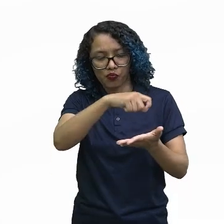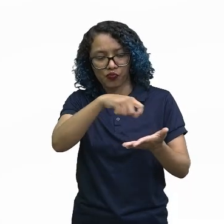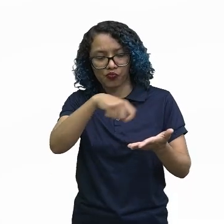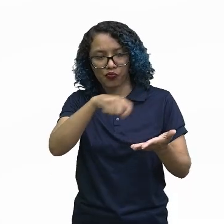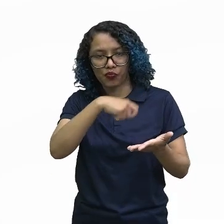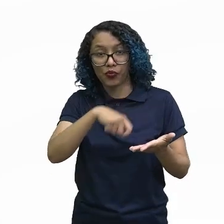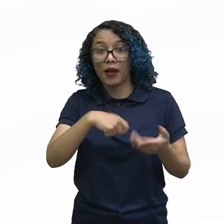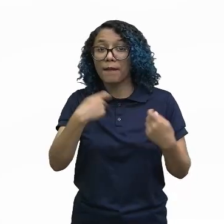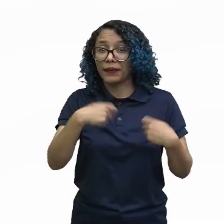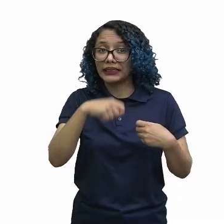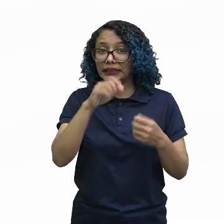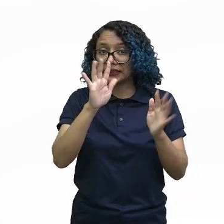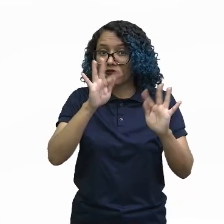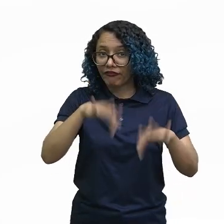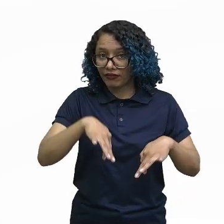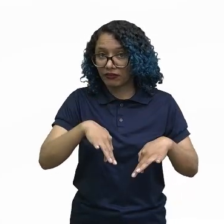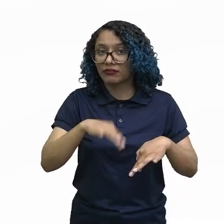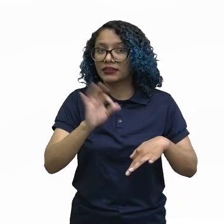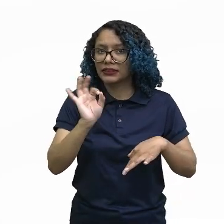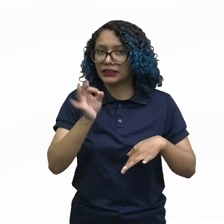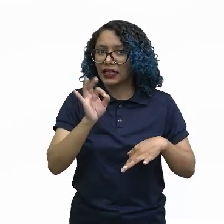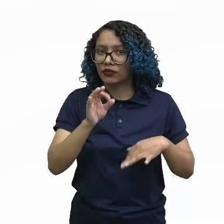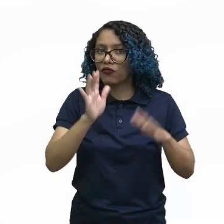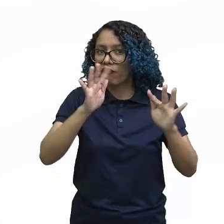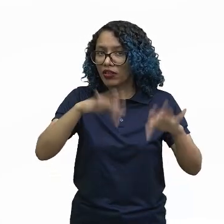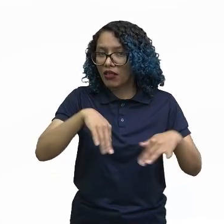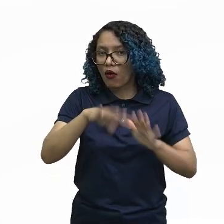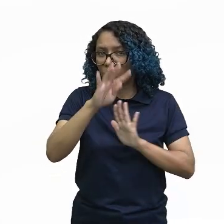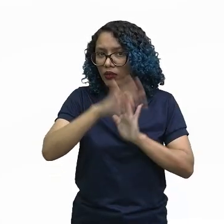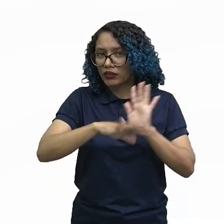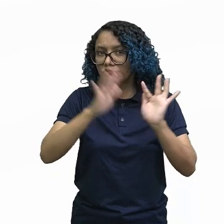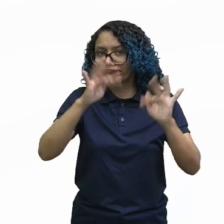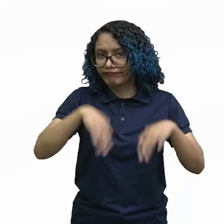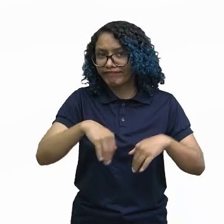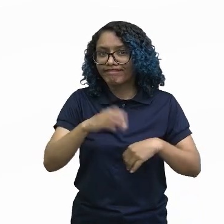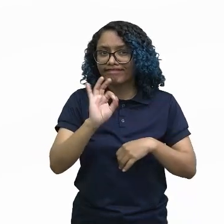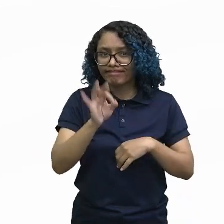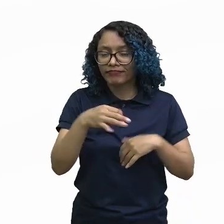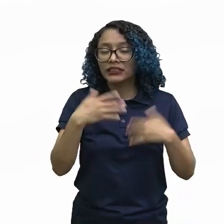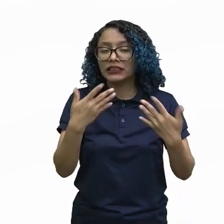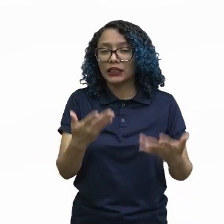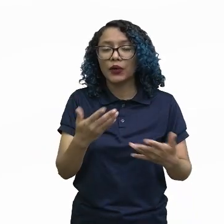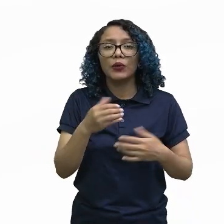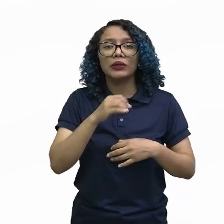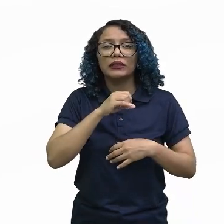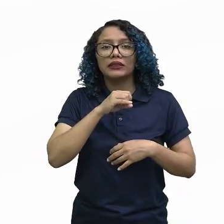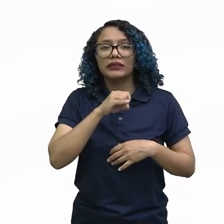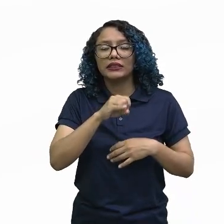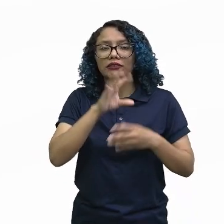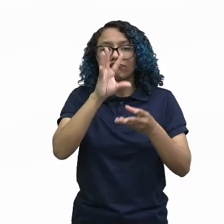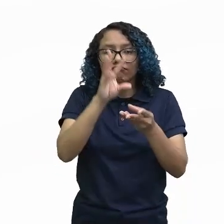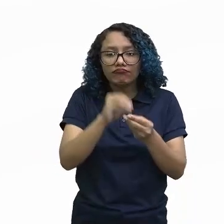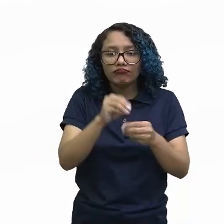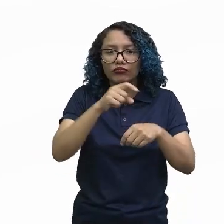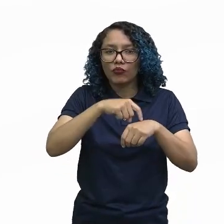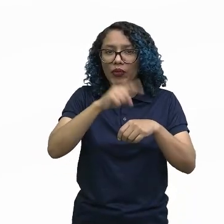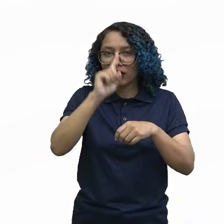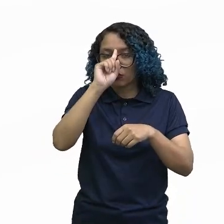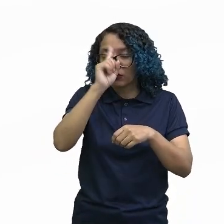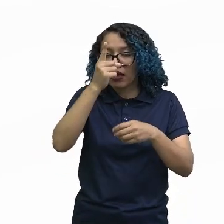precisa concluir o final do seu texto. Então, todas as vezes que você for concluir uma